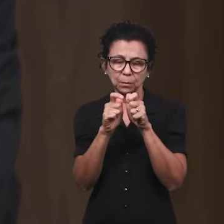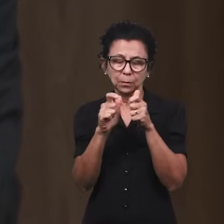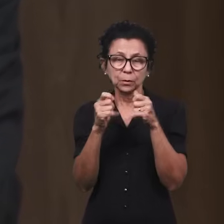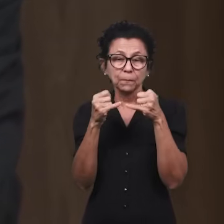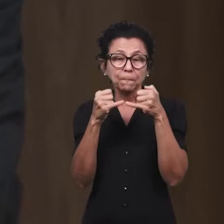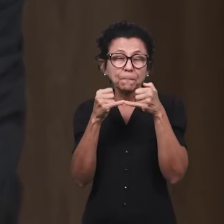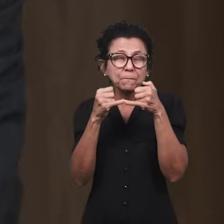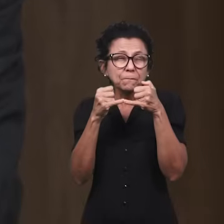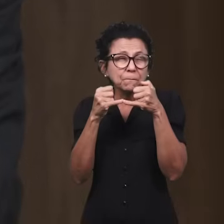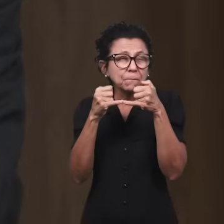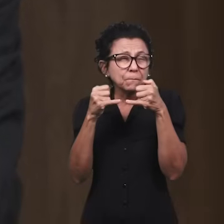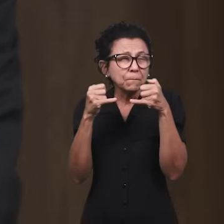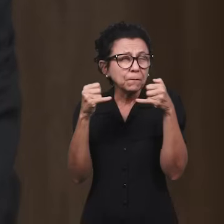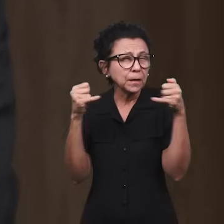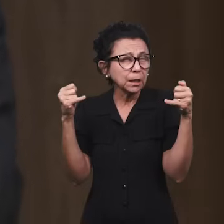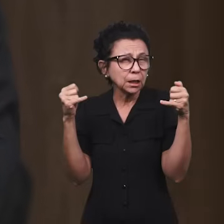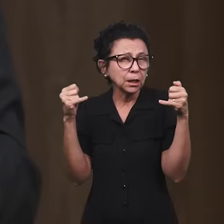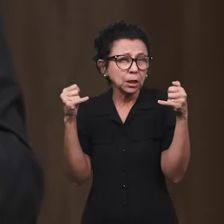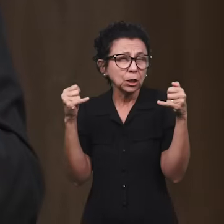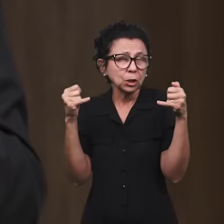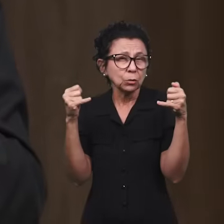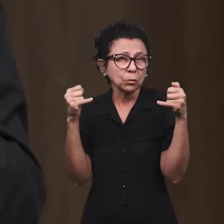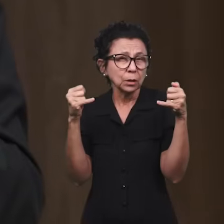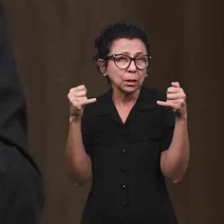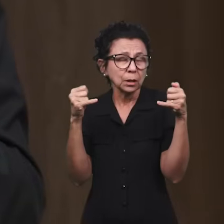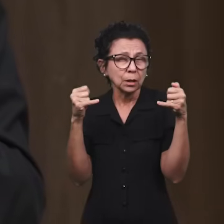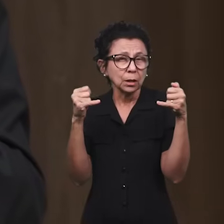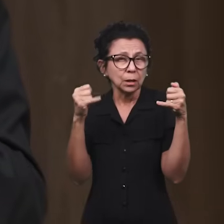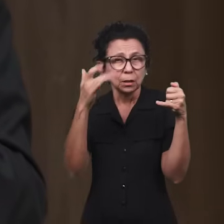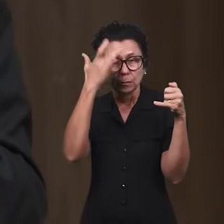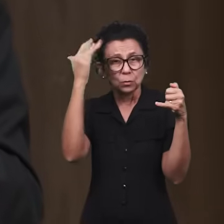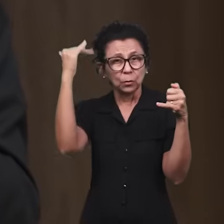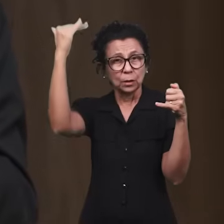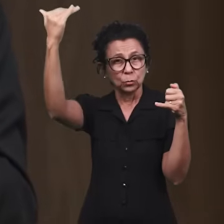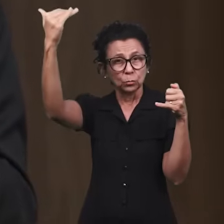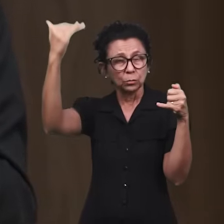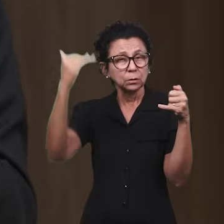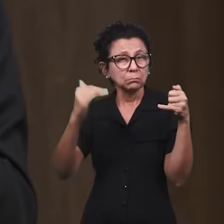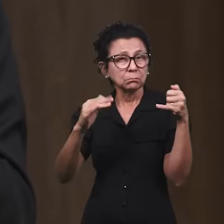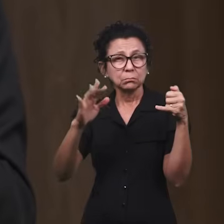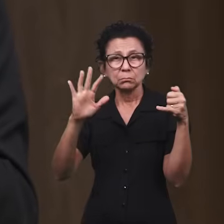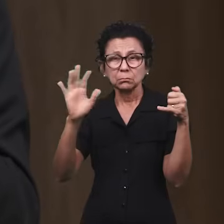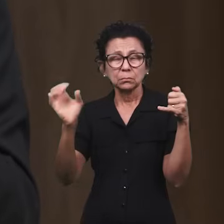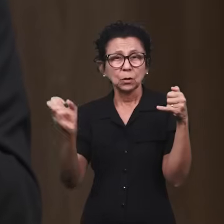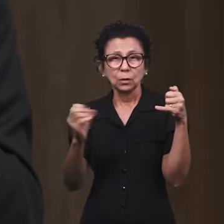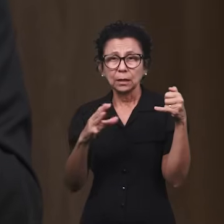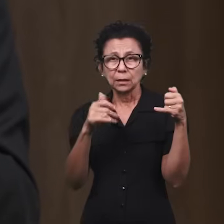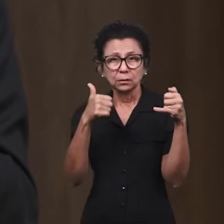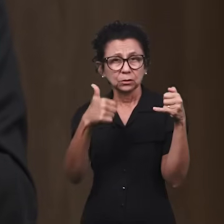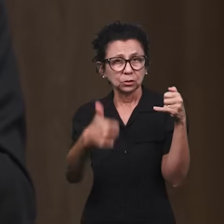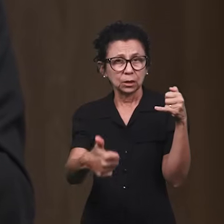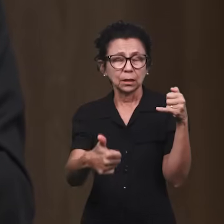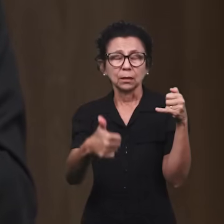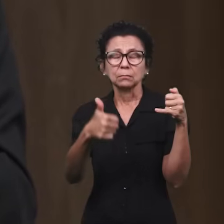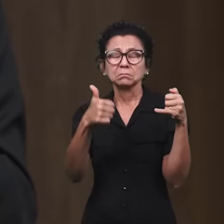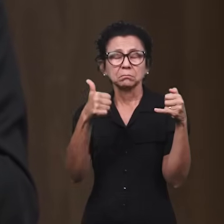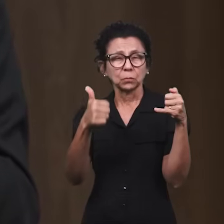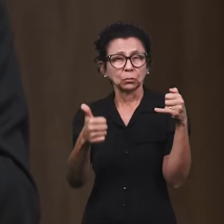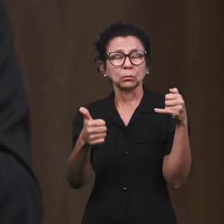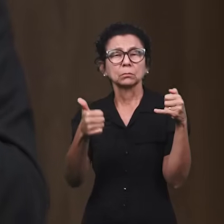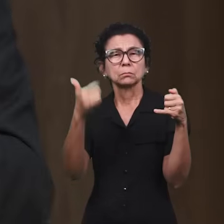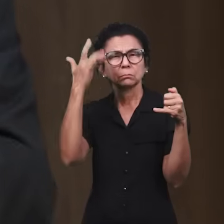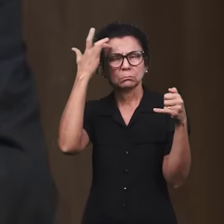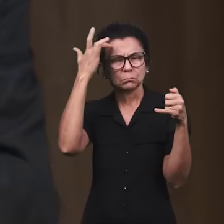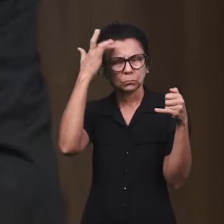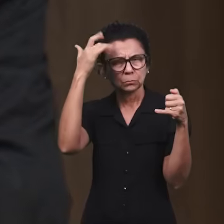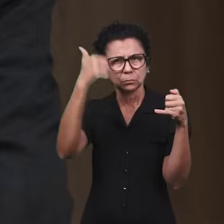do que o nosso. Então, se a mãe está o tempo todo com o celular perto dela, a mãe gestante,